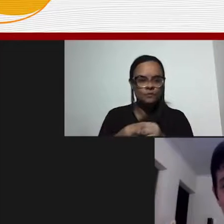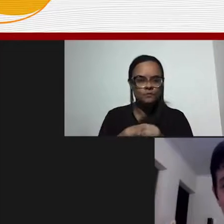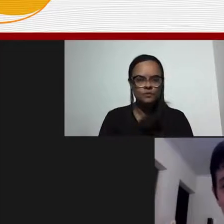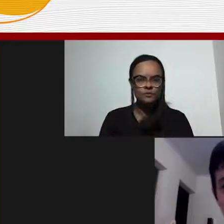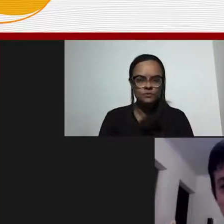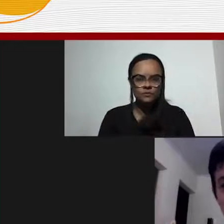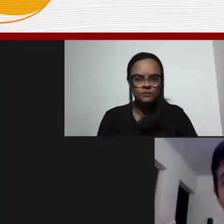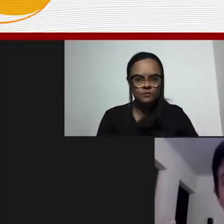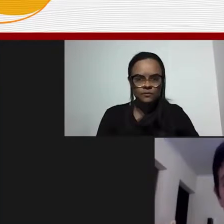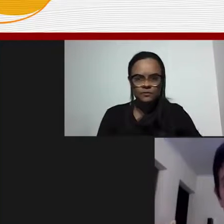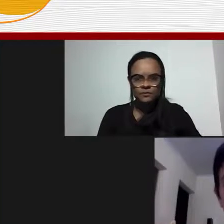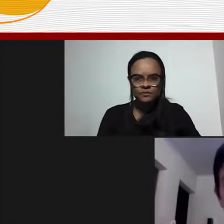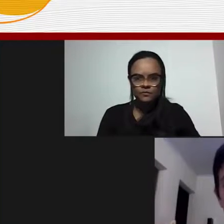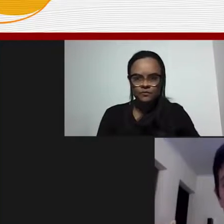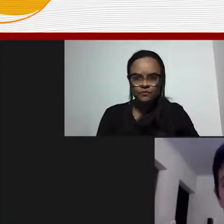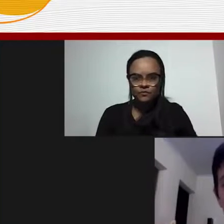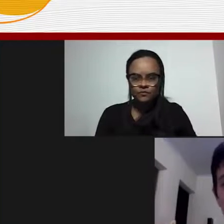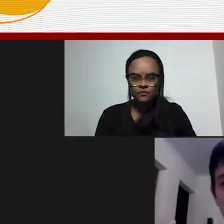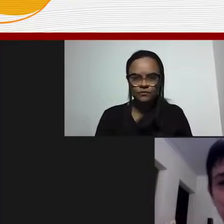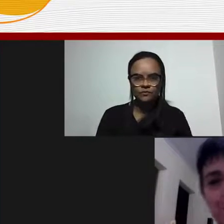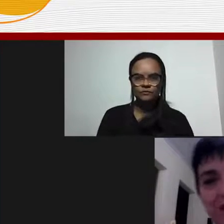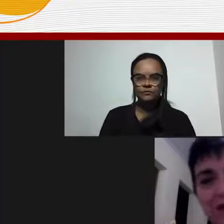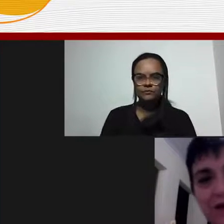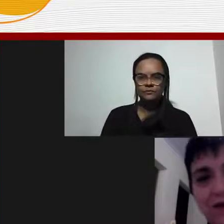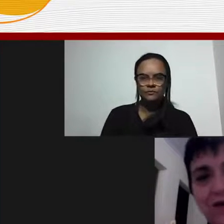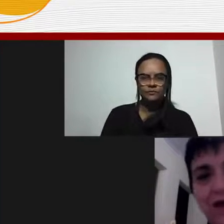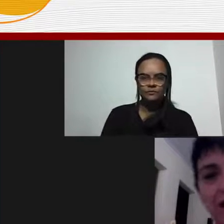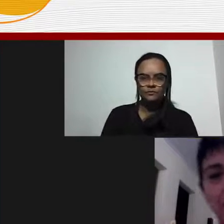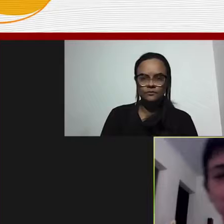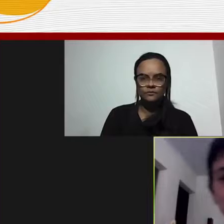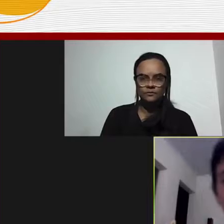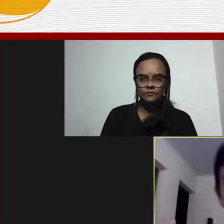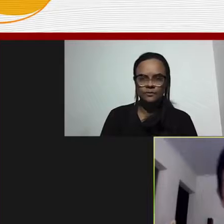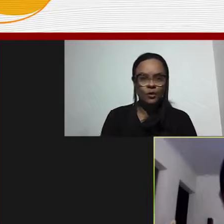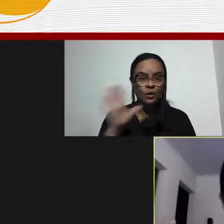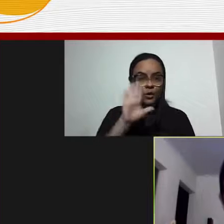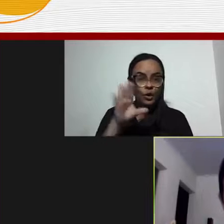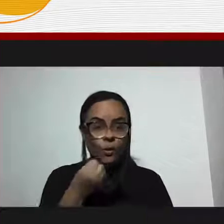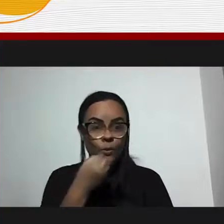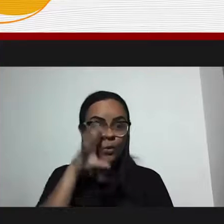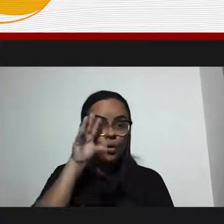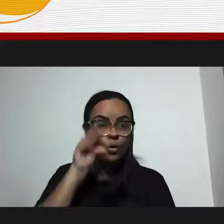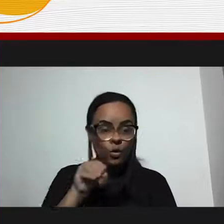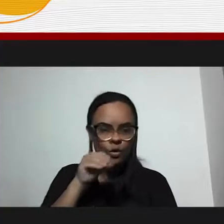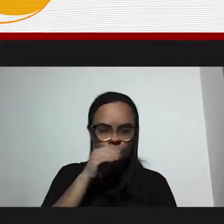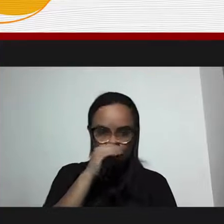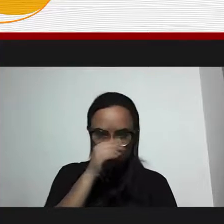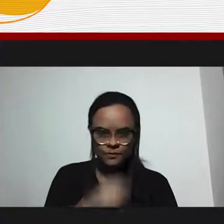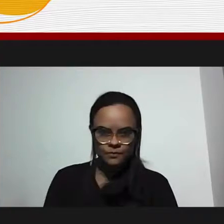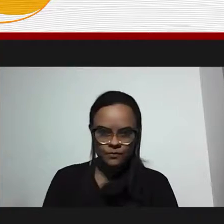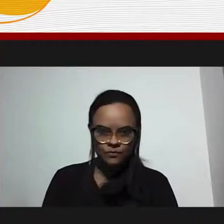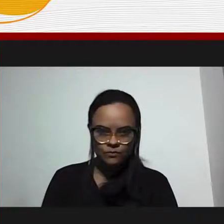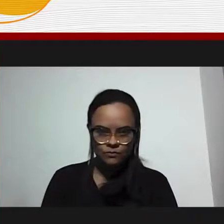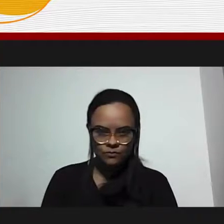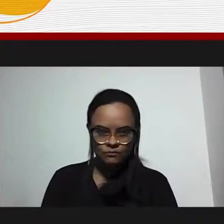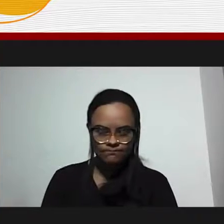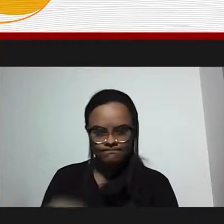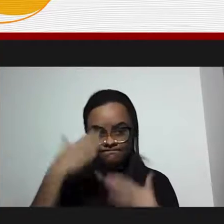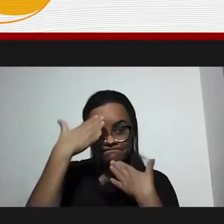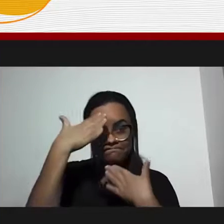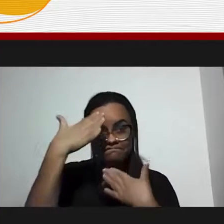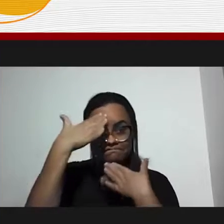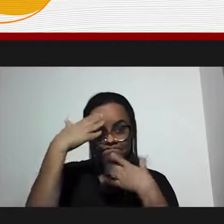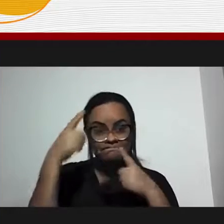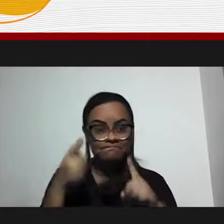município do estado de São Paulo. Ariane, sua pergunta. Olá, boa noite. Para mim, eu quero agradecer